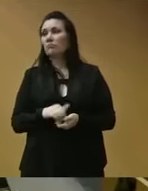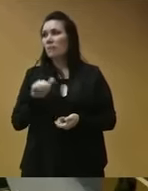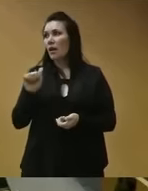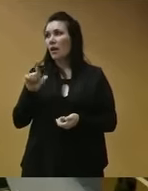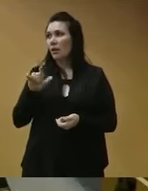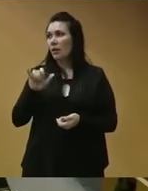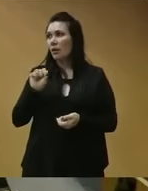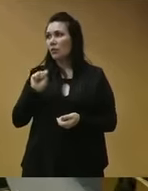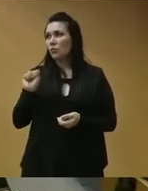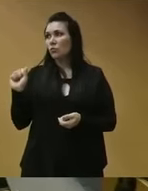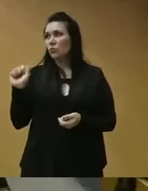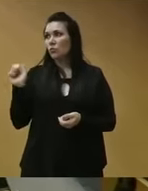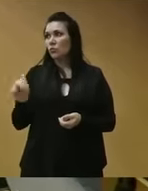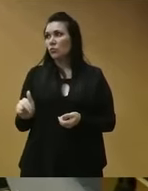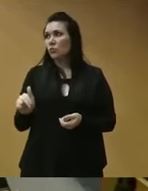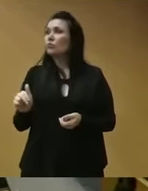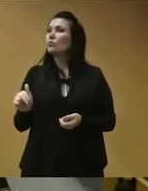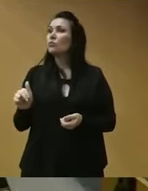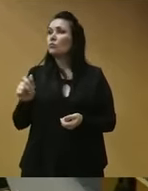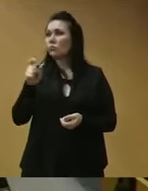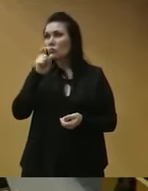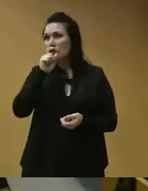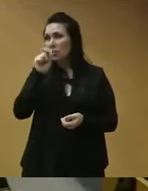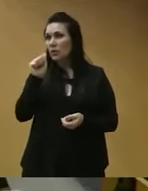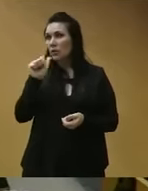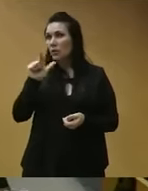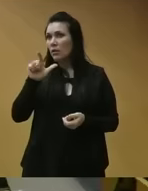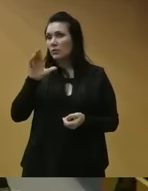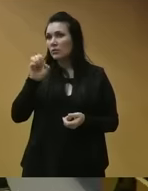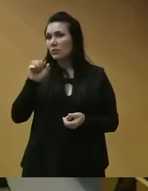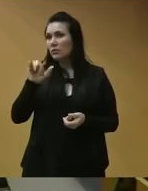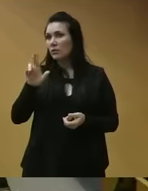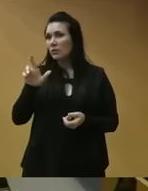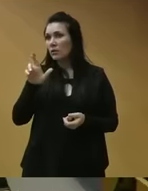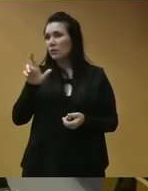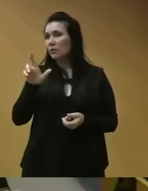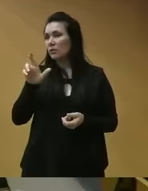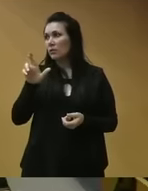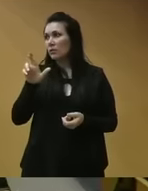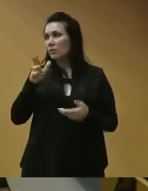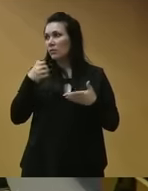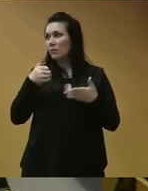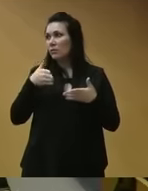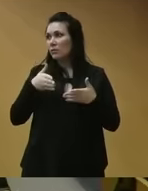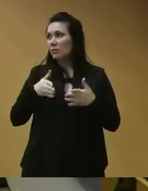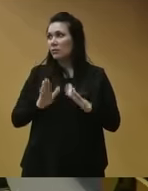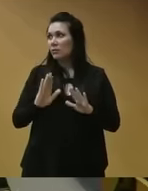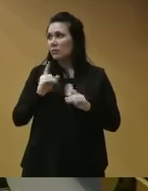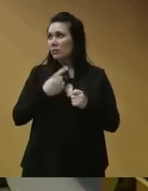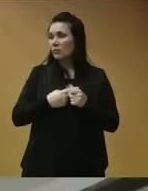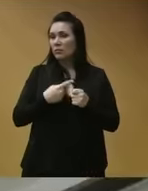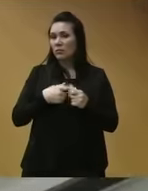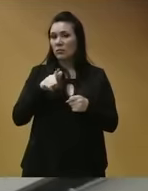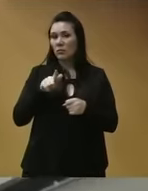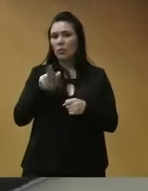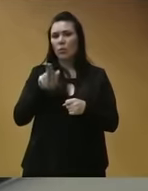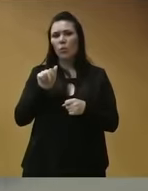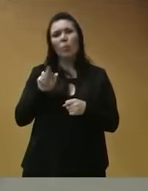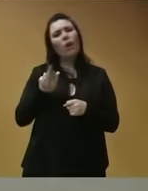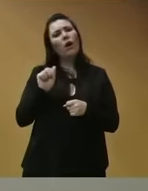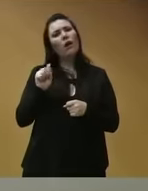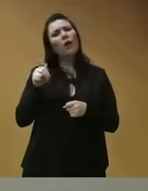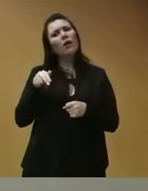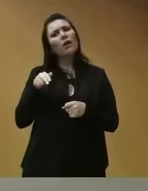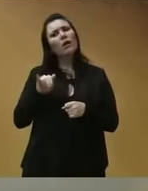Alisson Tonin, filho de Alcido Tonin e Rosane Ferraz Tonin, natural de Guarani das Missões.